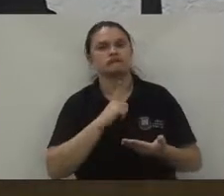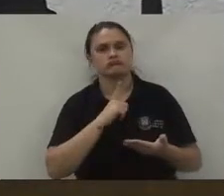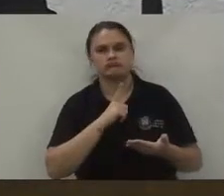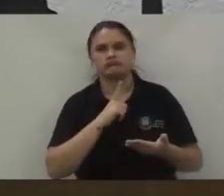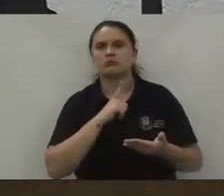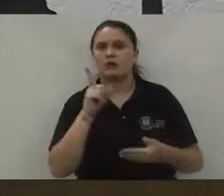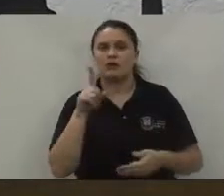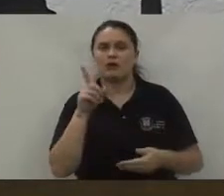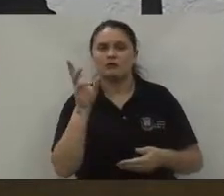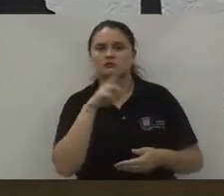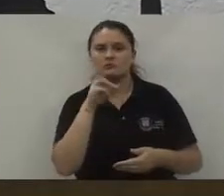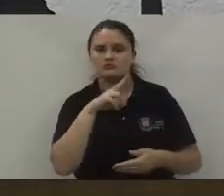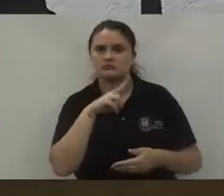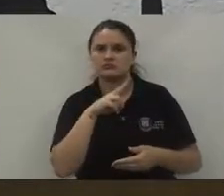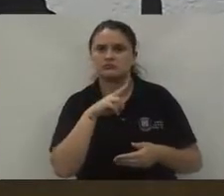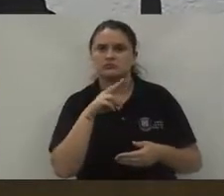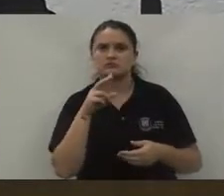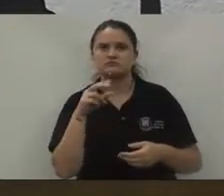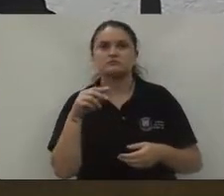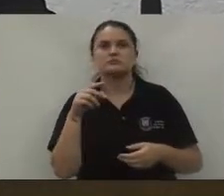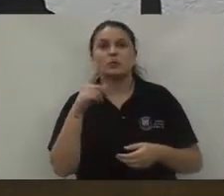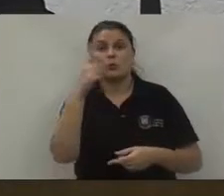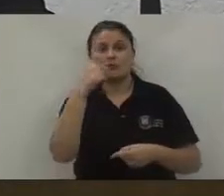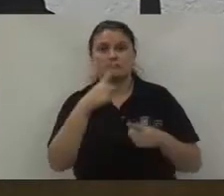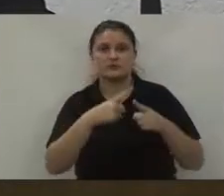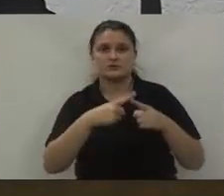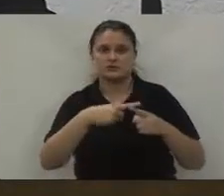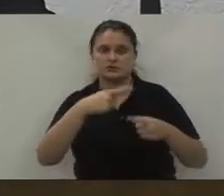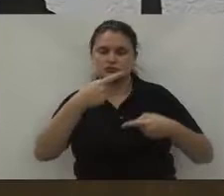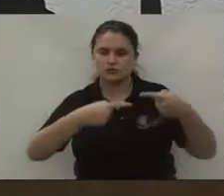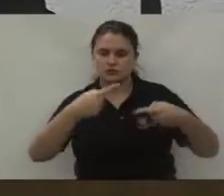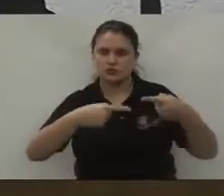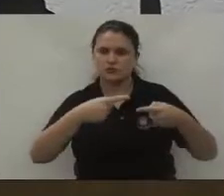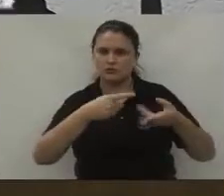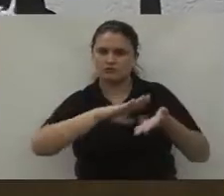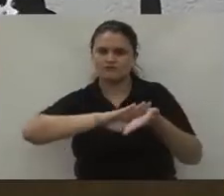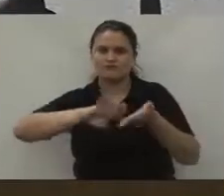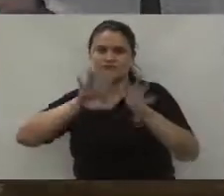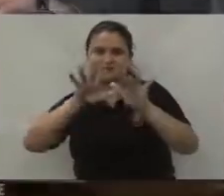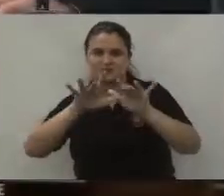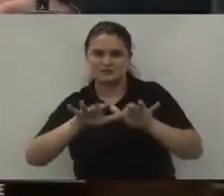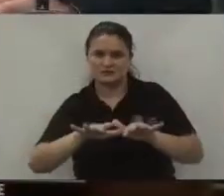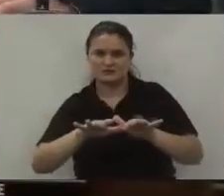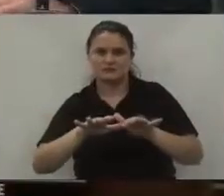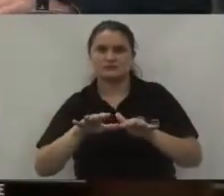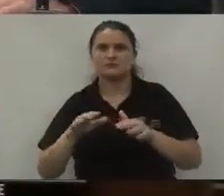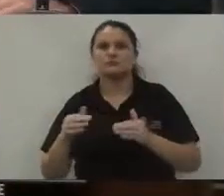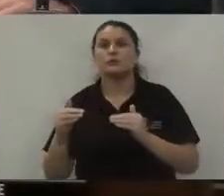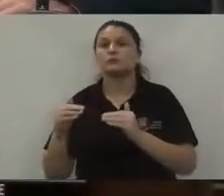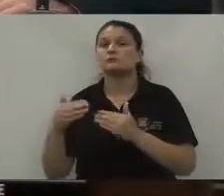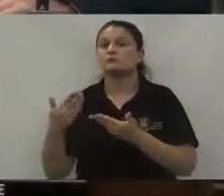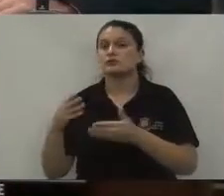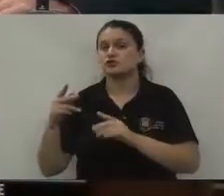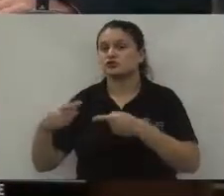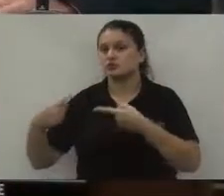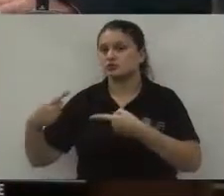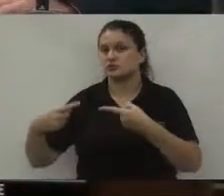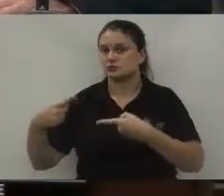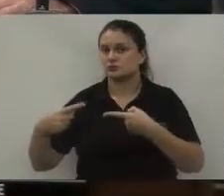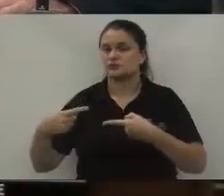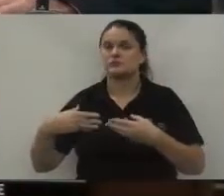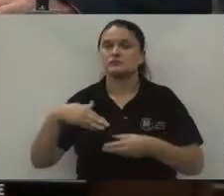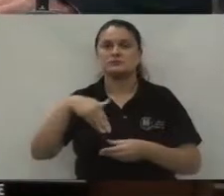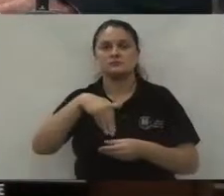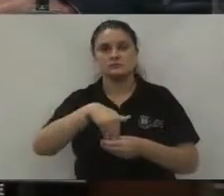em regime de urgência, será apreciado em turno único, com dispensa da redação final. É o parecer. Em